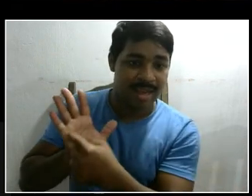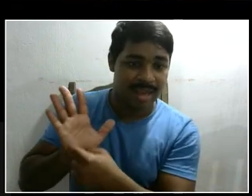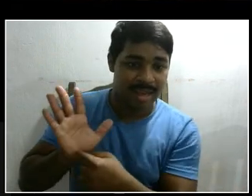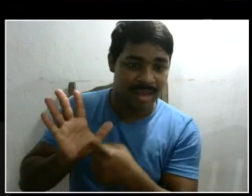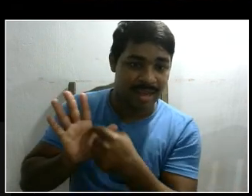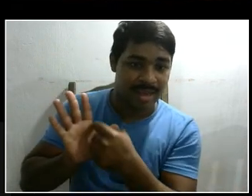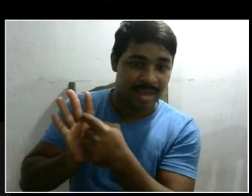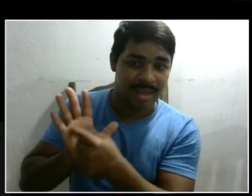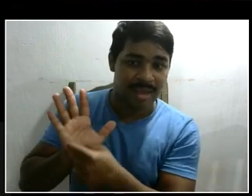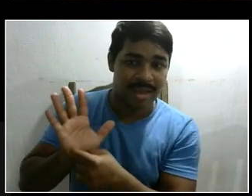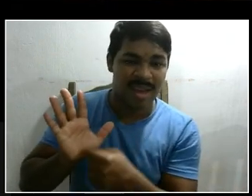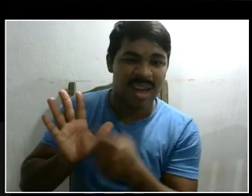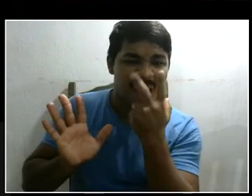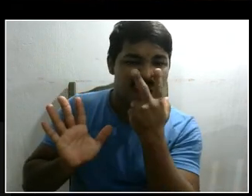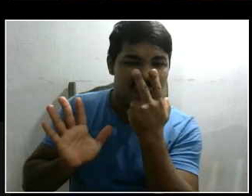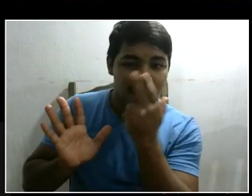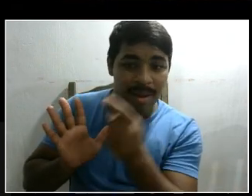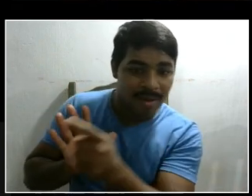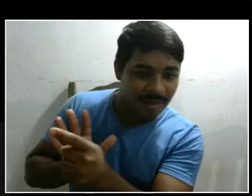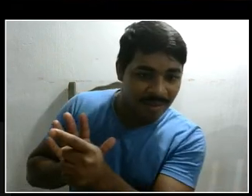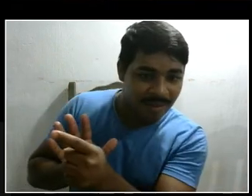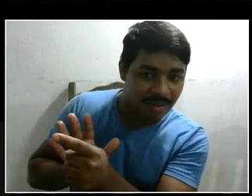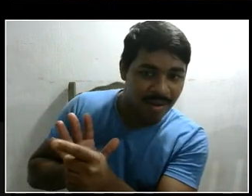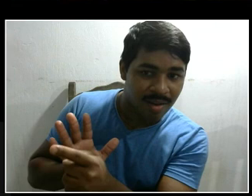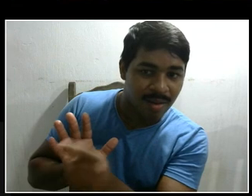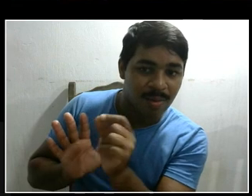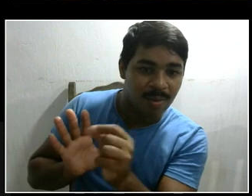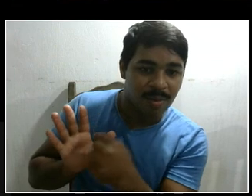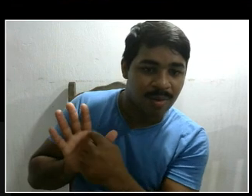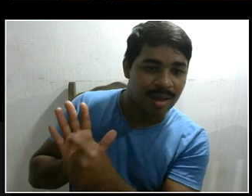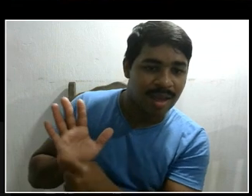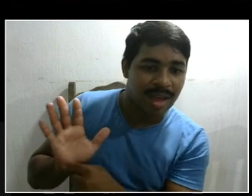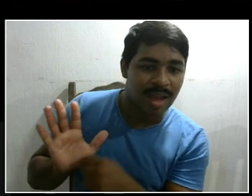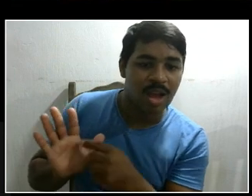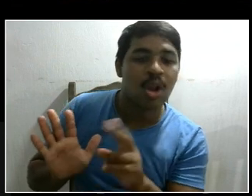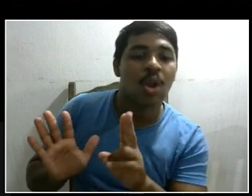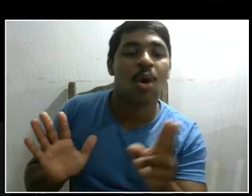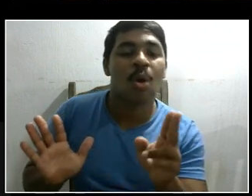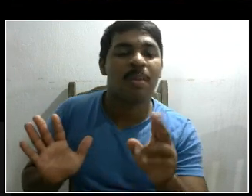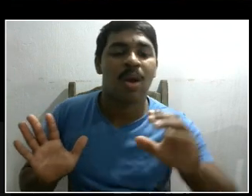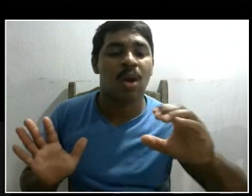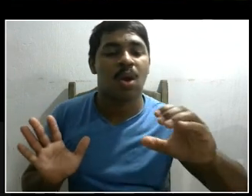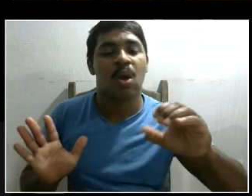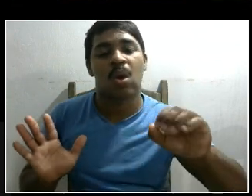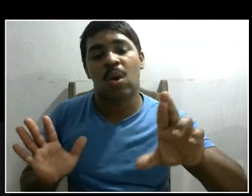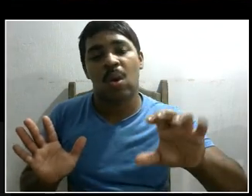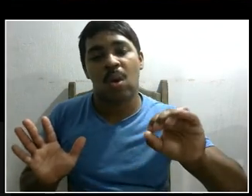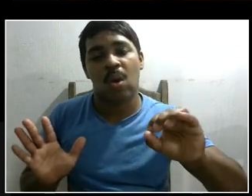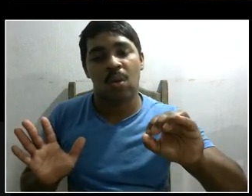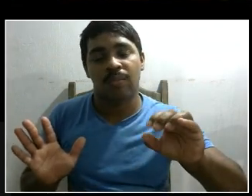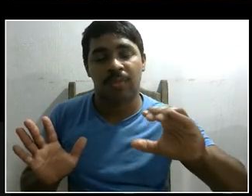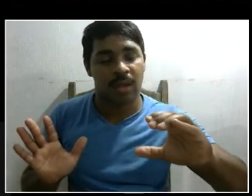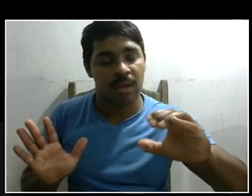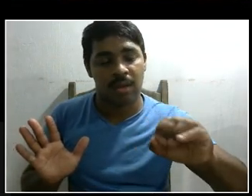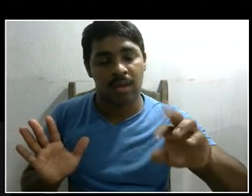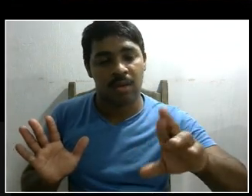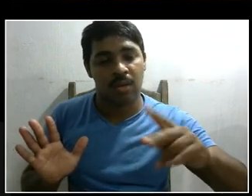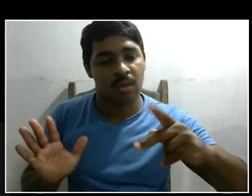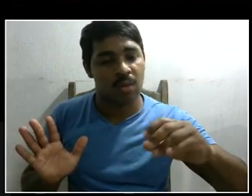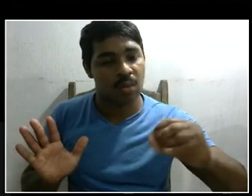pode lembrar que é o corpo da mão. Então, ela é chamada de corpo celular, tá? É onde está o núcleo da célula, onde estão as